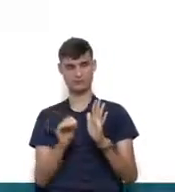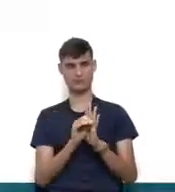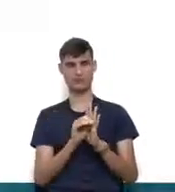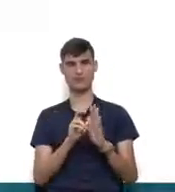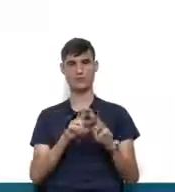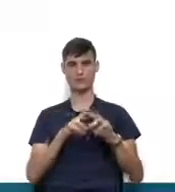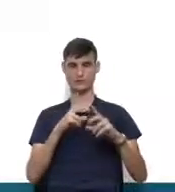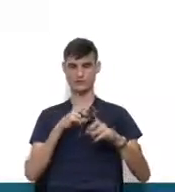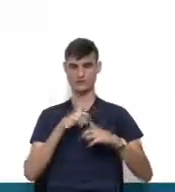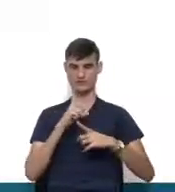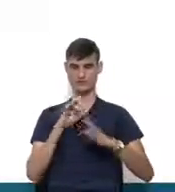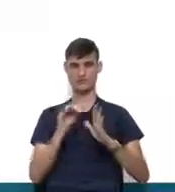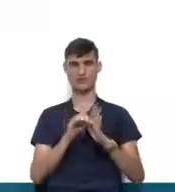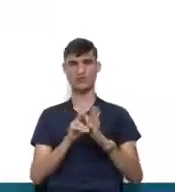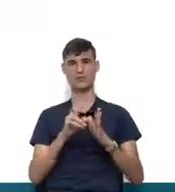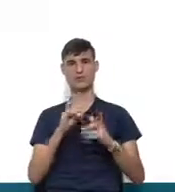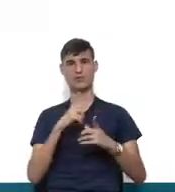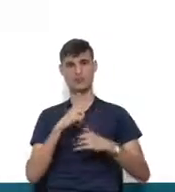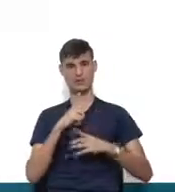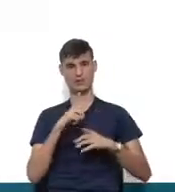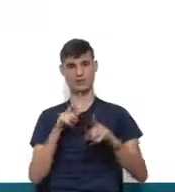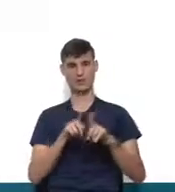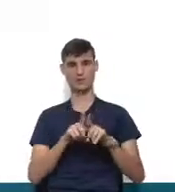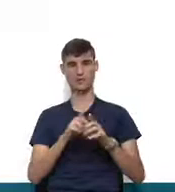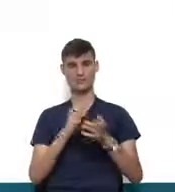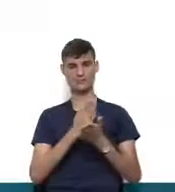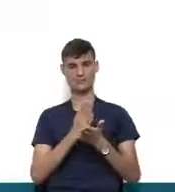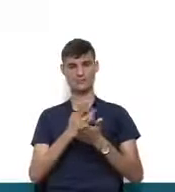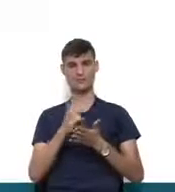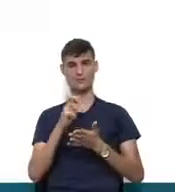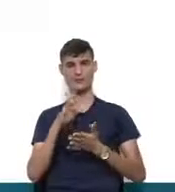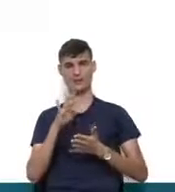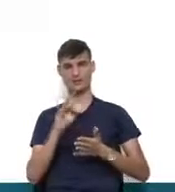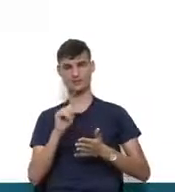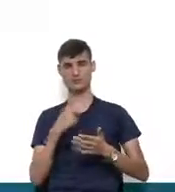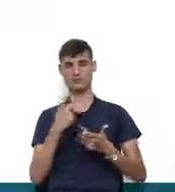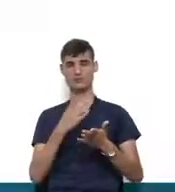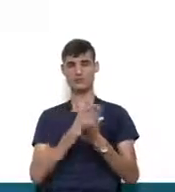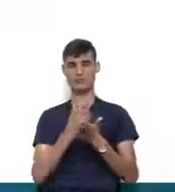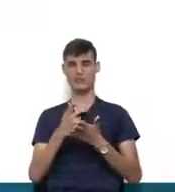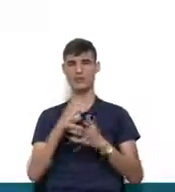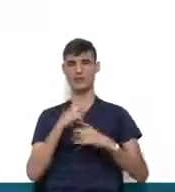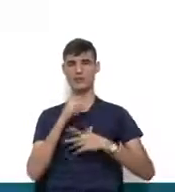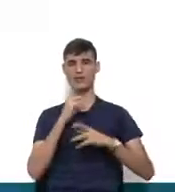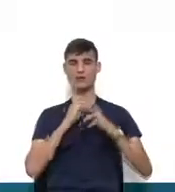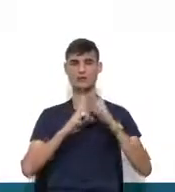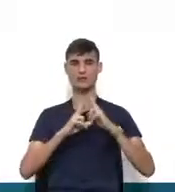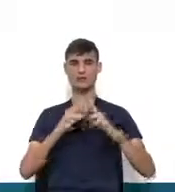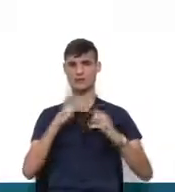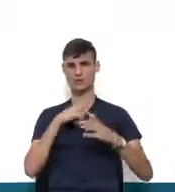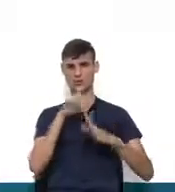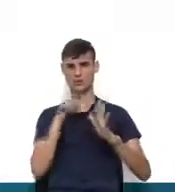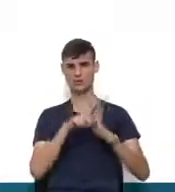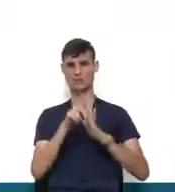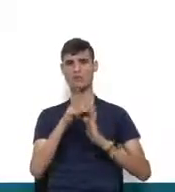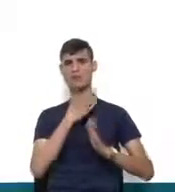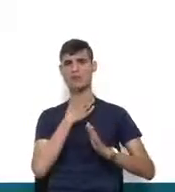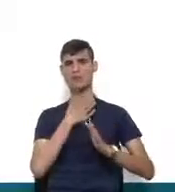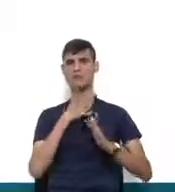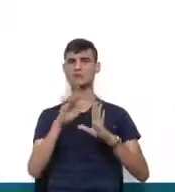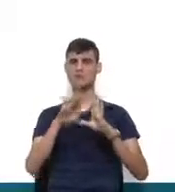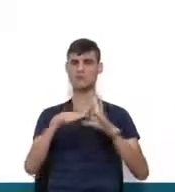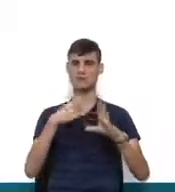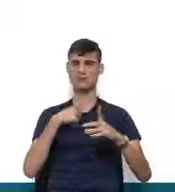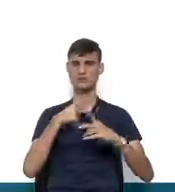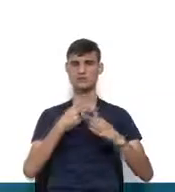Então, temos que integrar, vai cair em integral por partes, a gente vai chegar nesse resultado. Qualquer dúvida também a gente pode discutir sobre